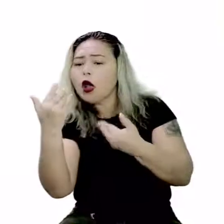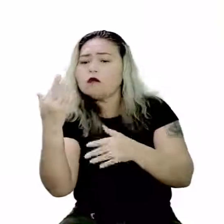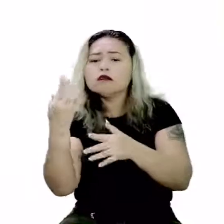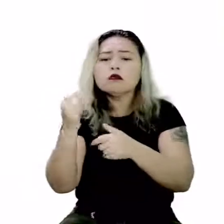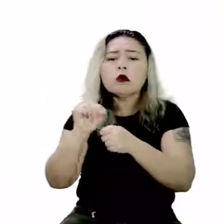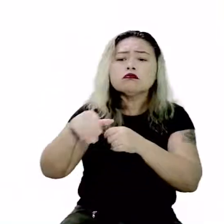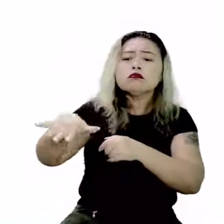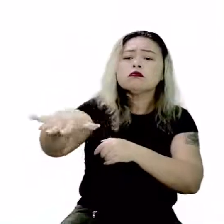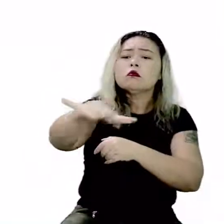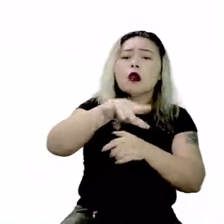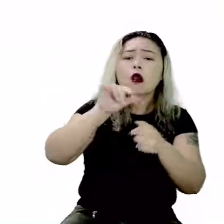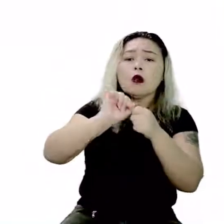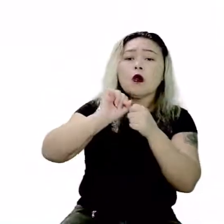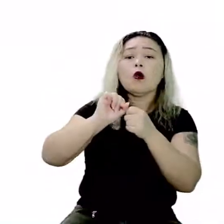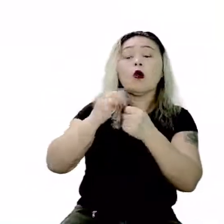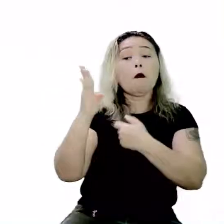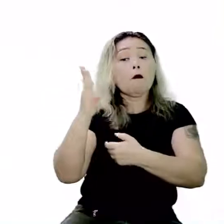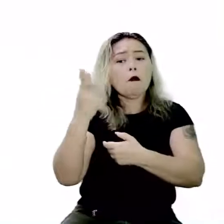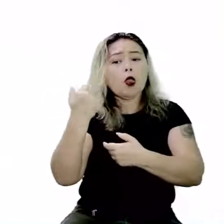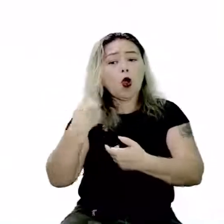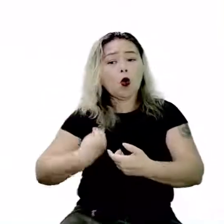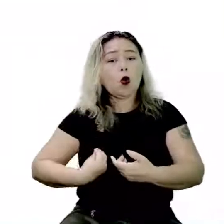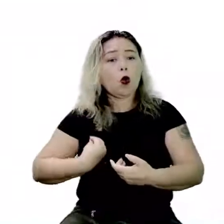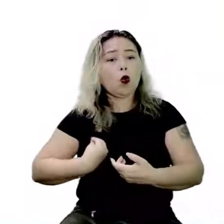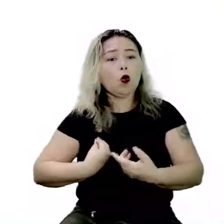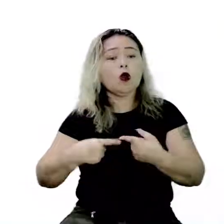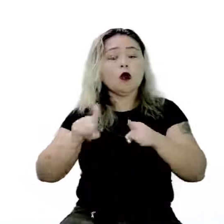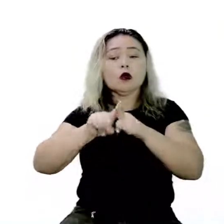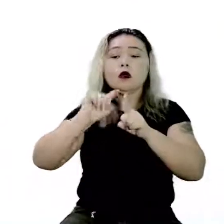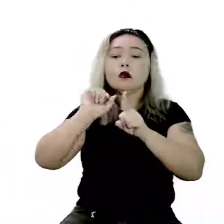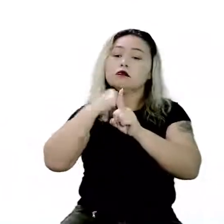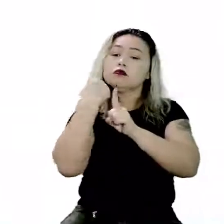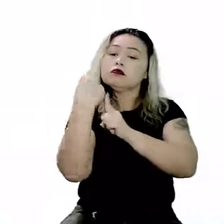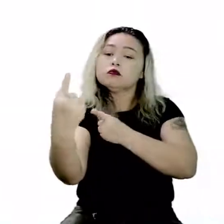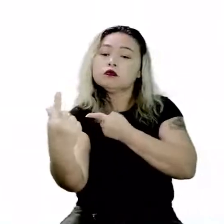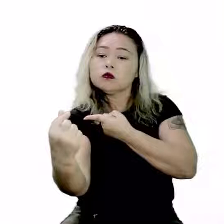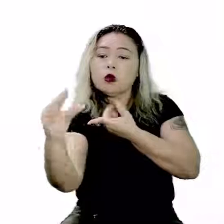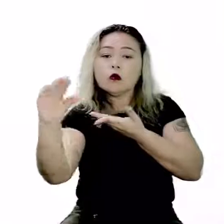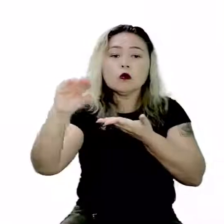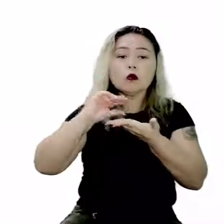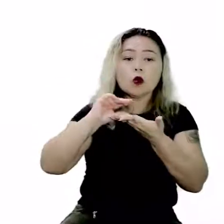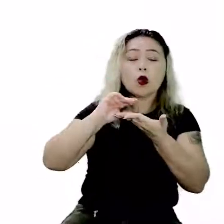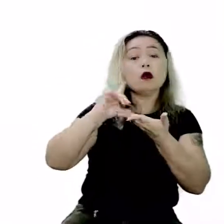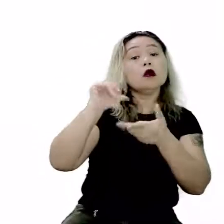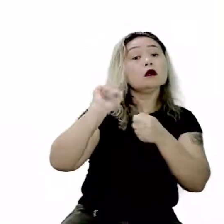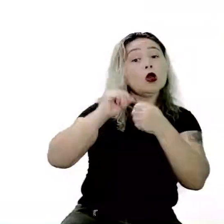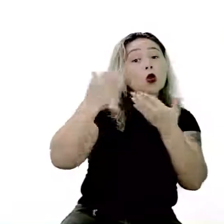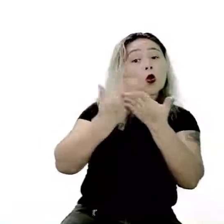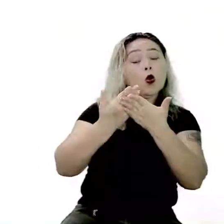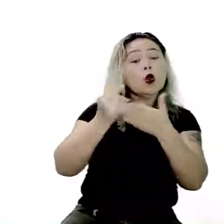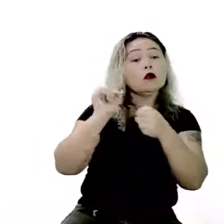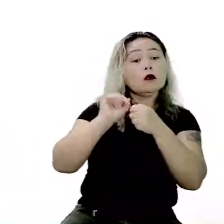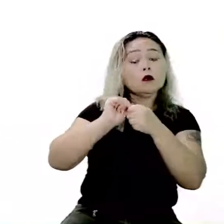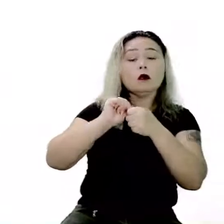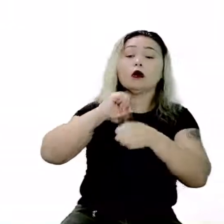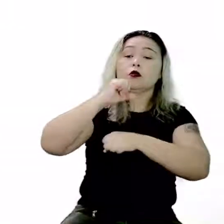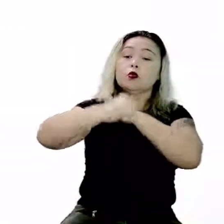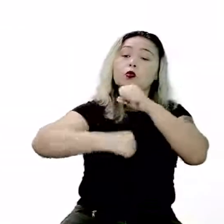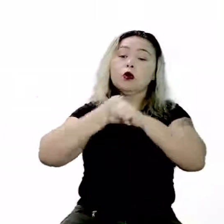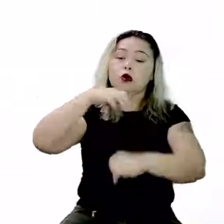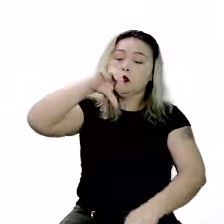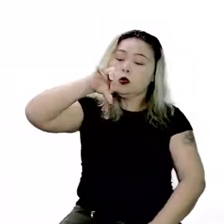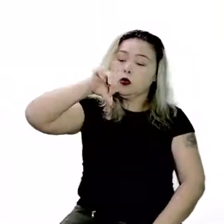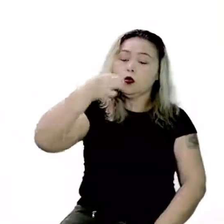biológico e socioeconômico e foi realizado entre 96 e 98 e concluído